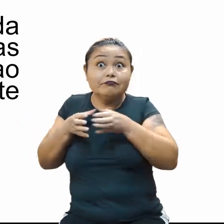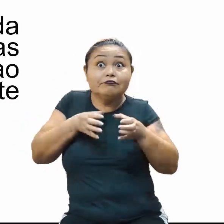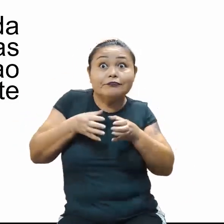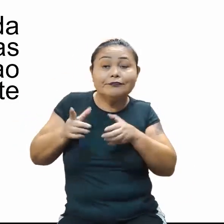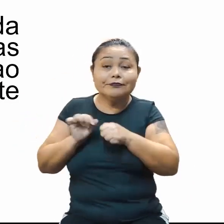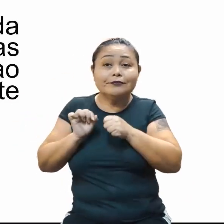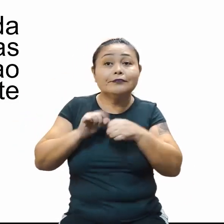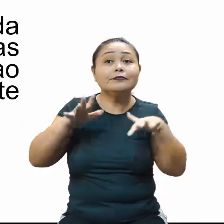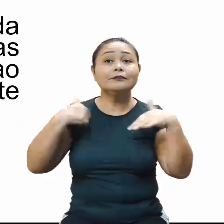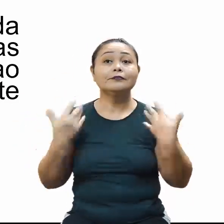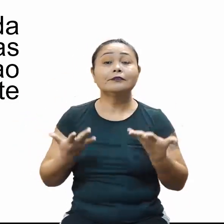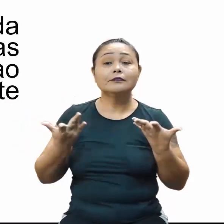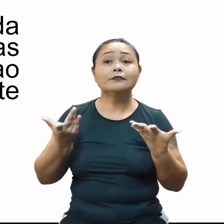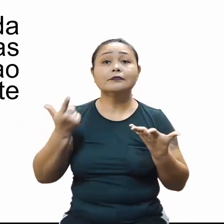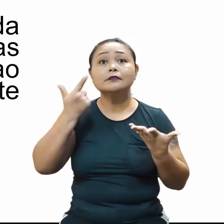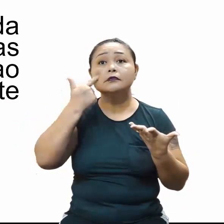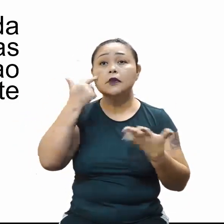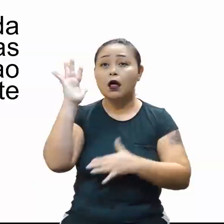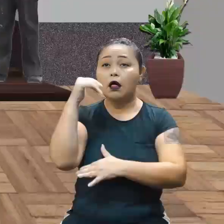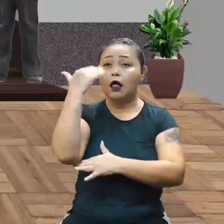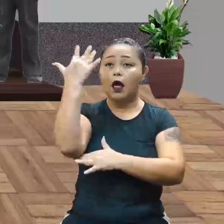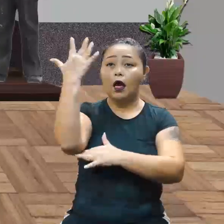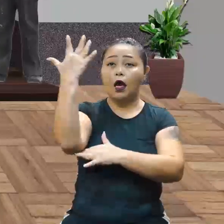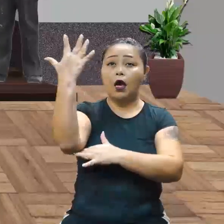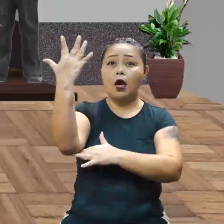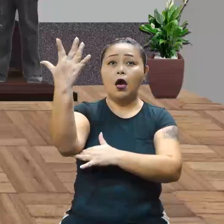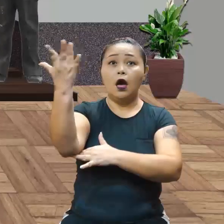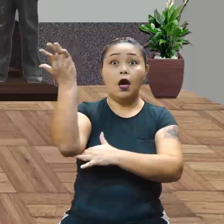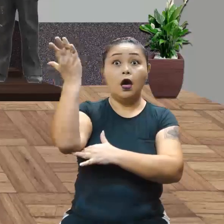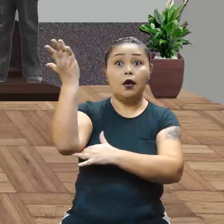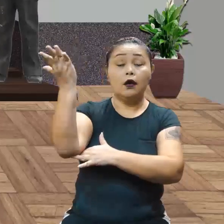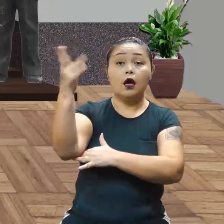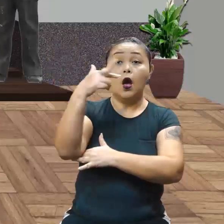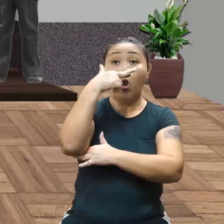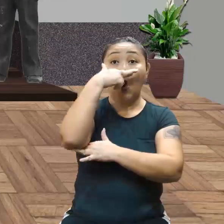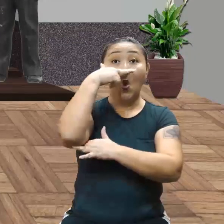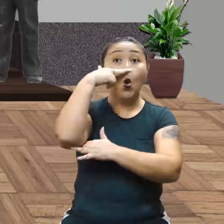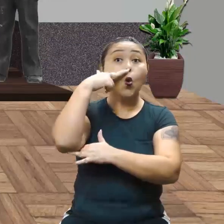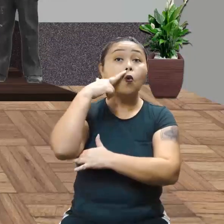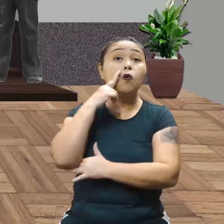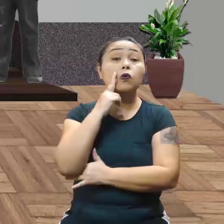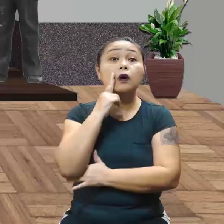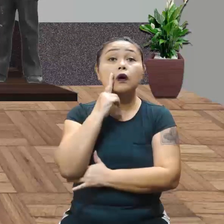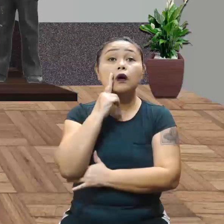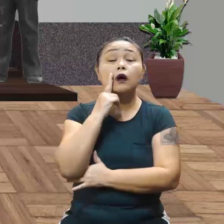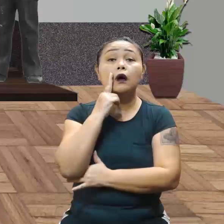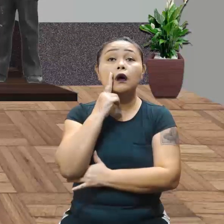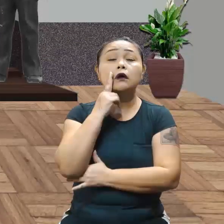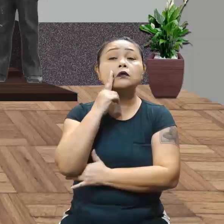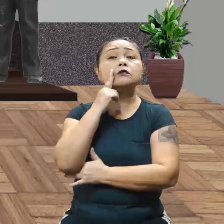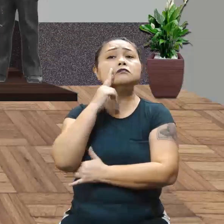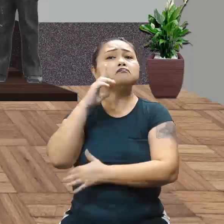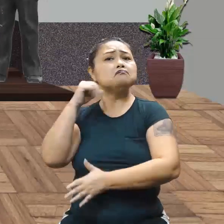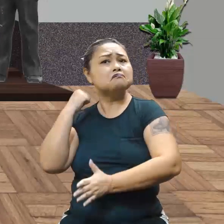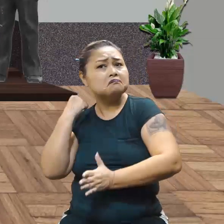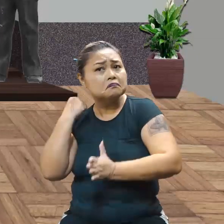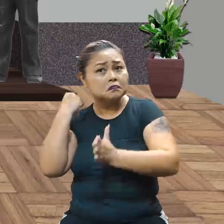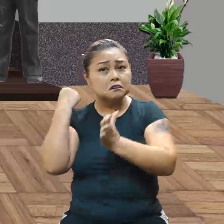nós estamos observando nessa clareira, Rondon está agora